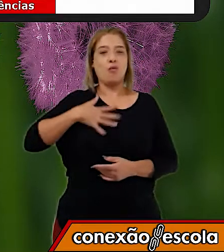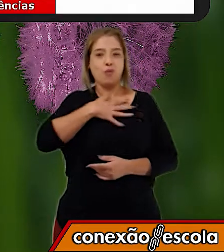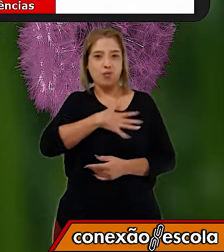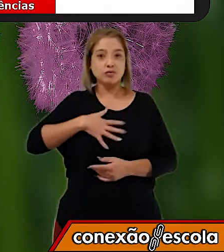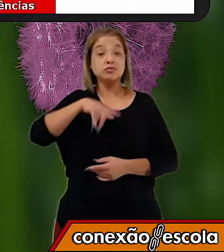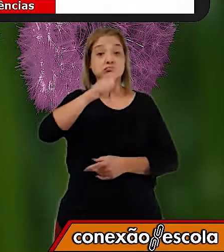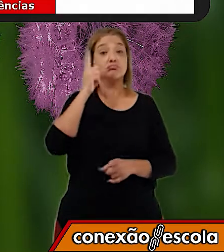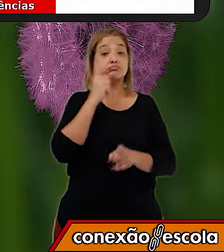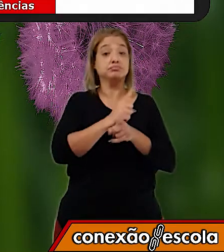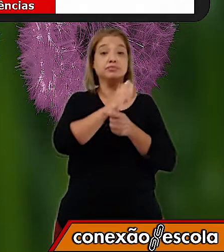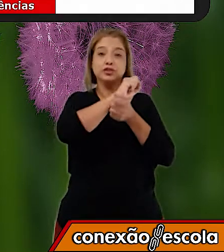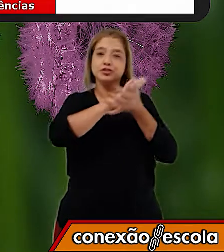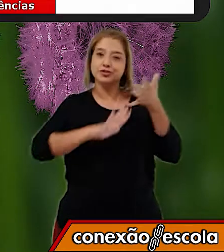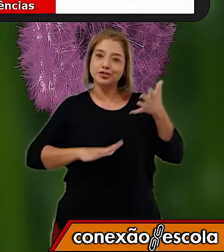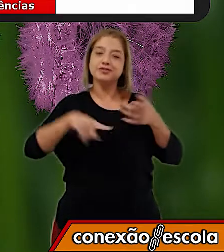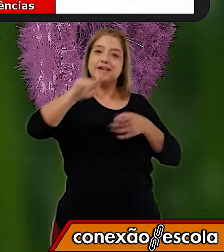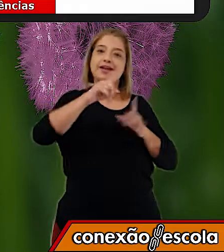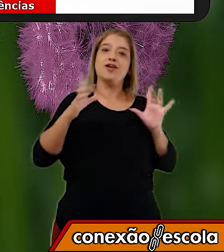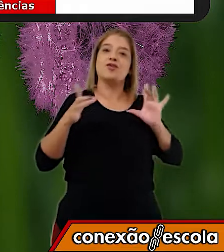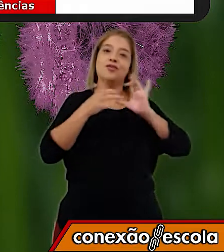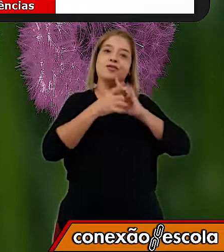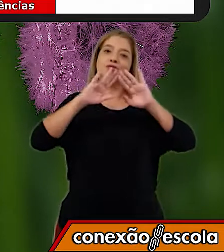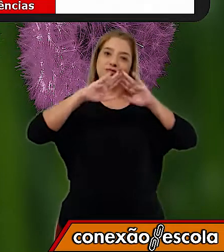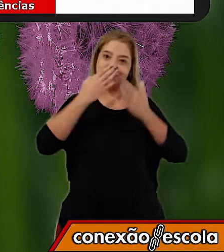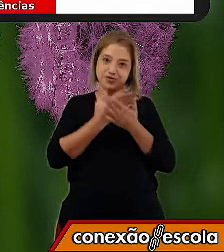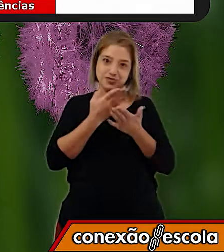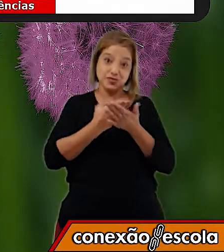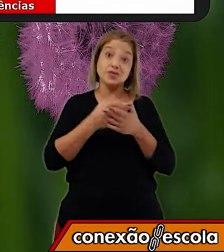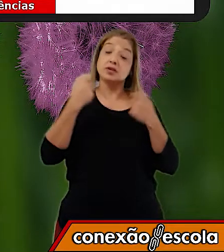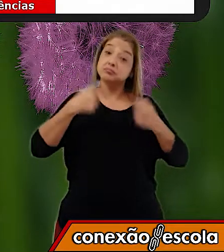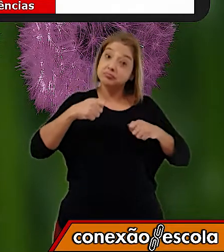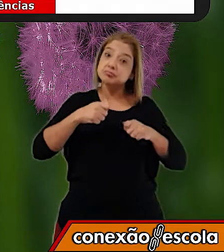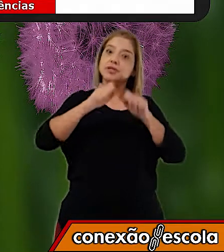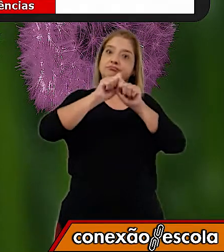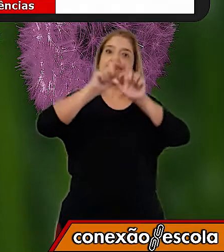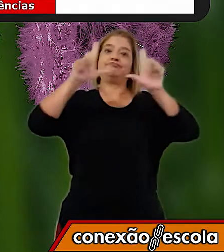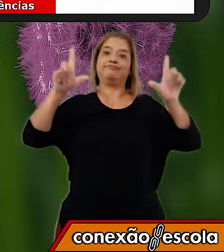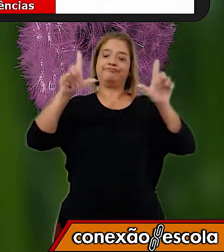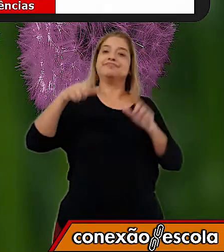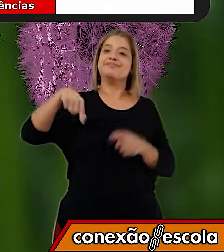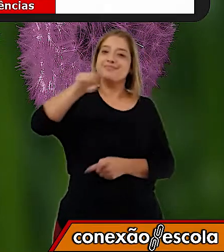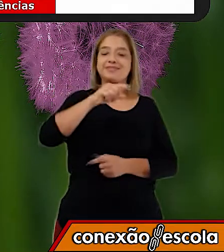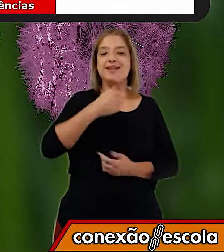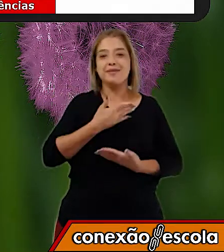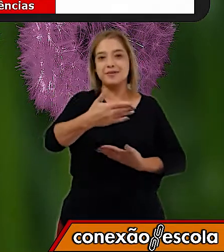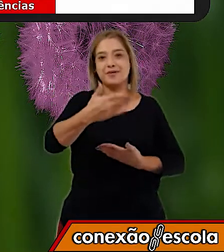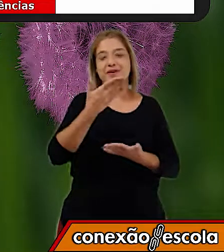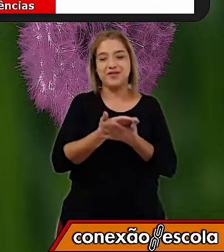encontra no portal Conexão Escola. Não deixe de acessar e até a próxima!